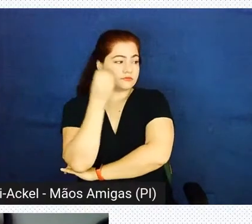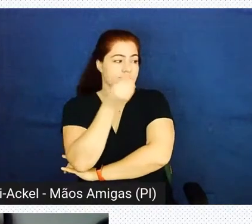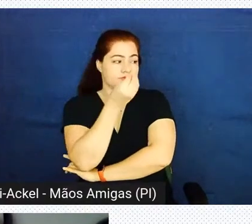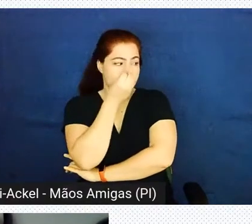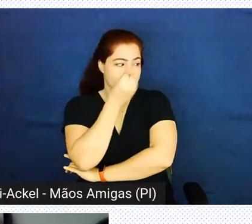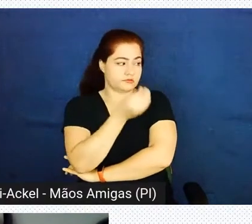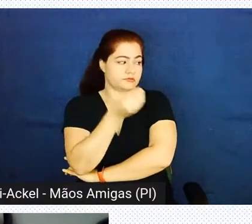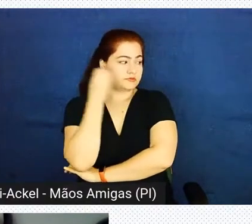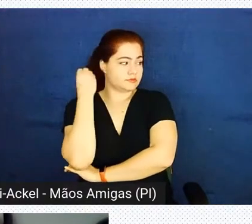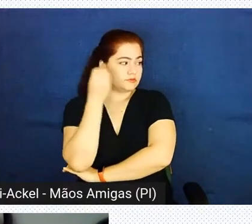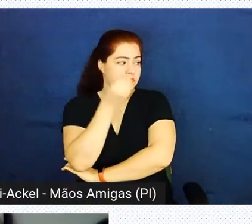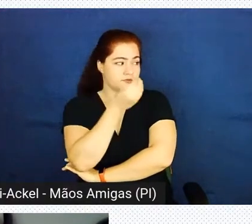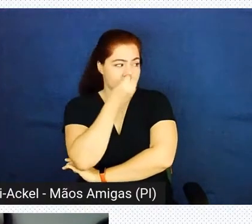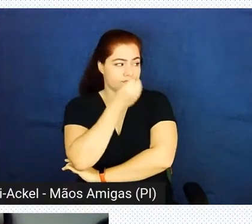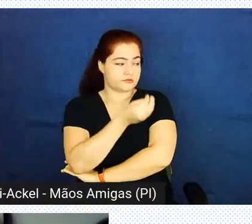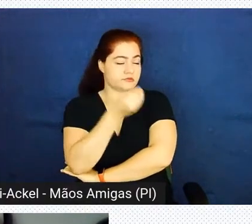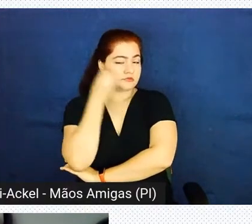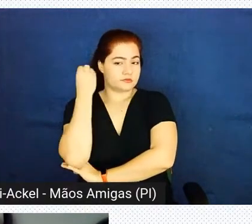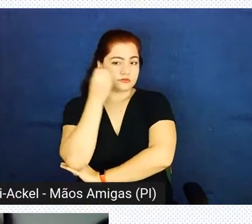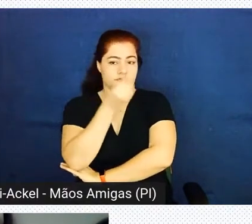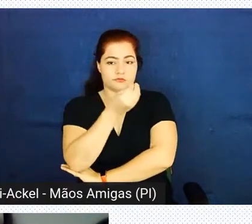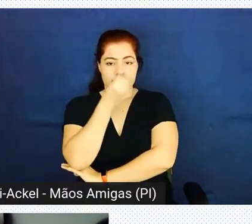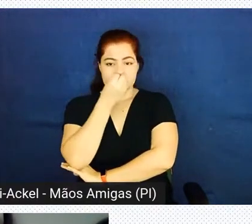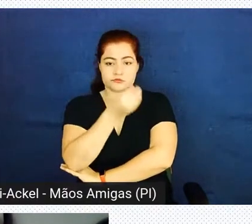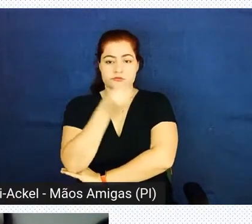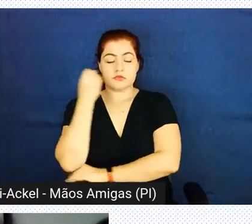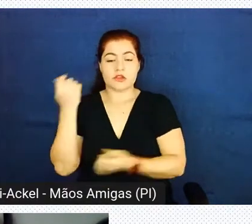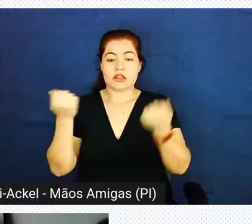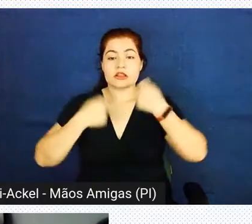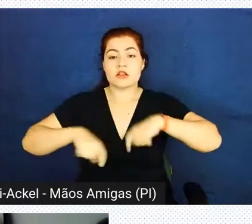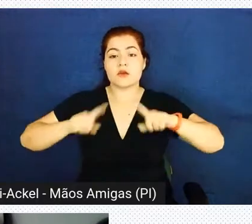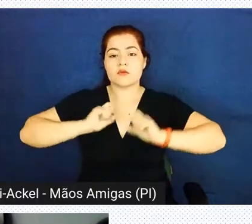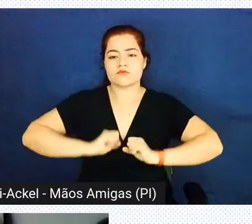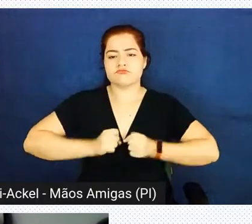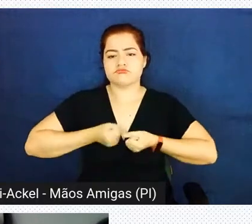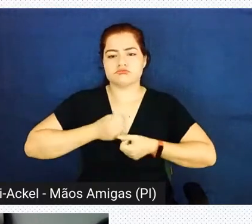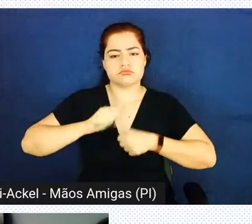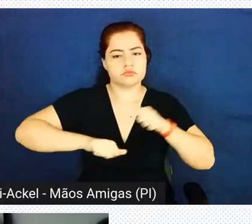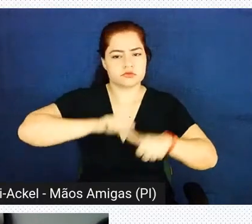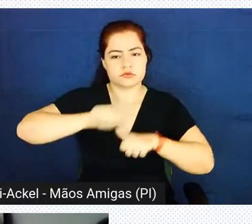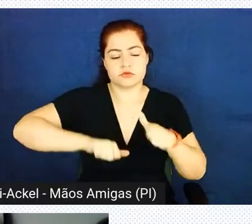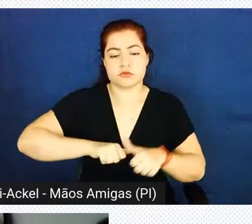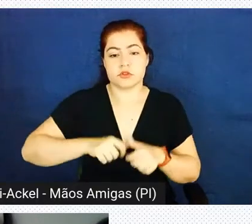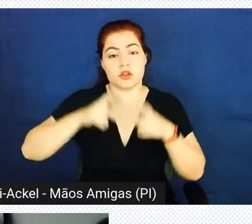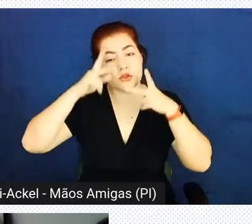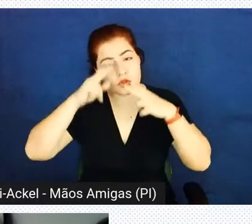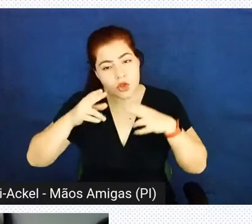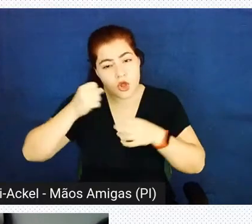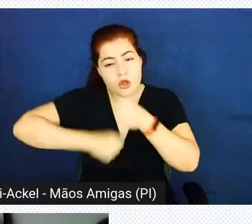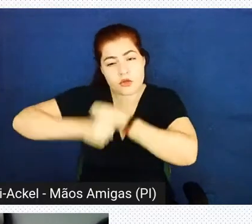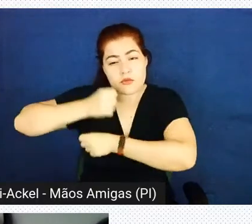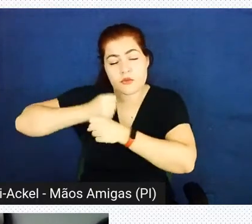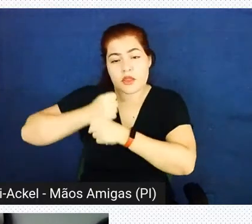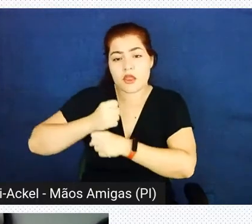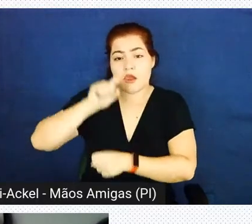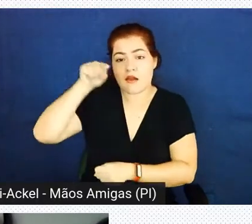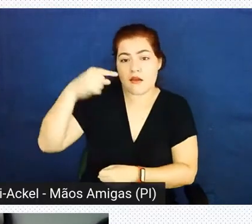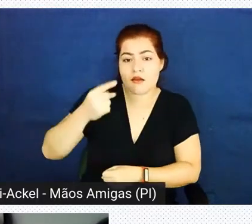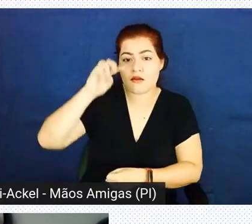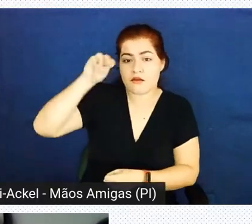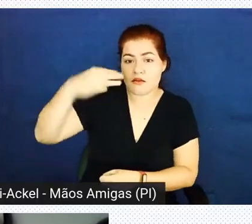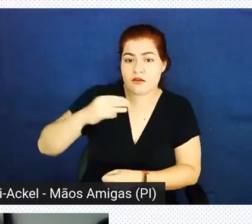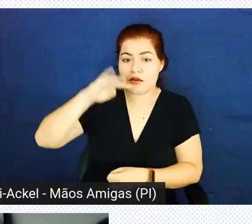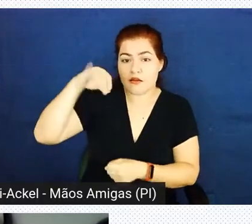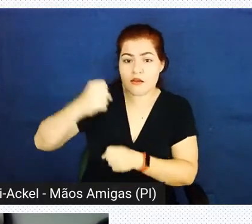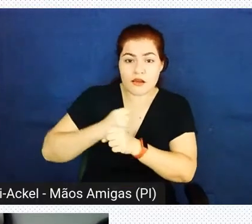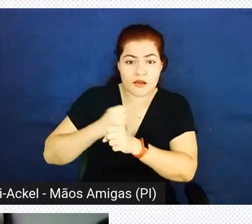da renovação moral. Dormem há milênios e quando alguém lhes fala sobre a finalidade de